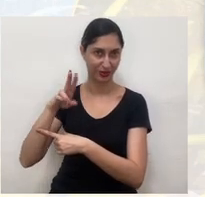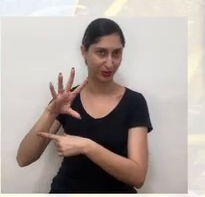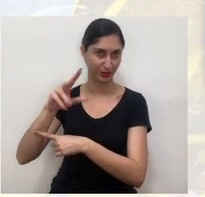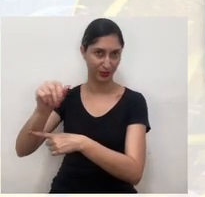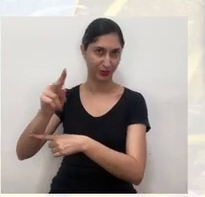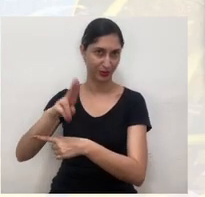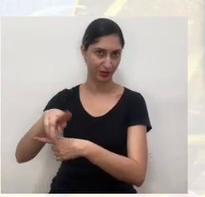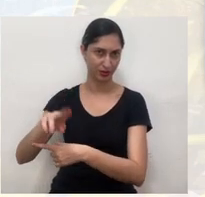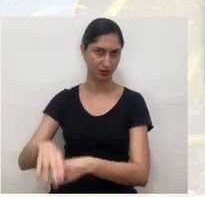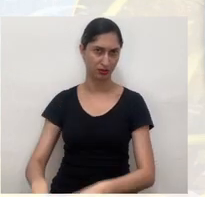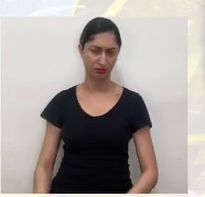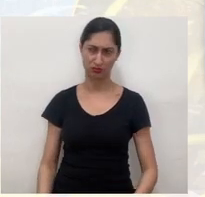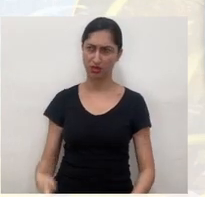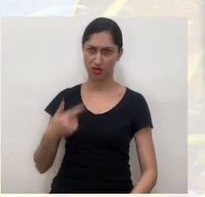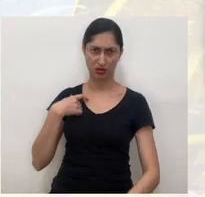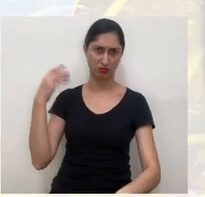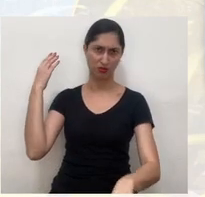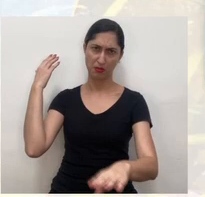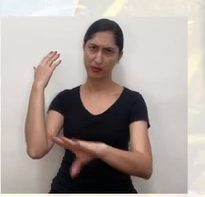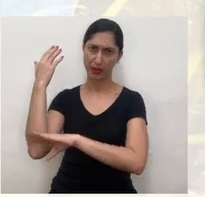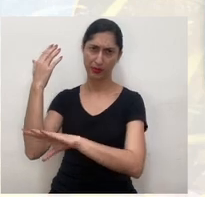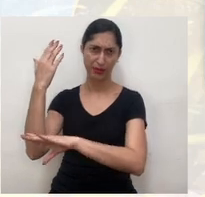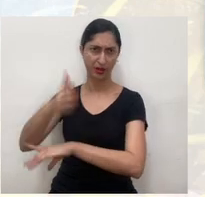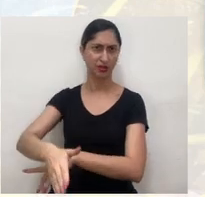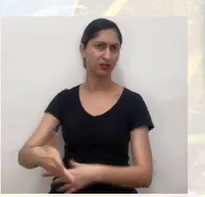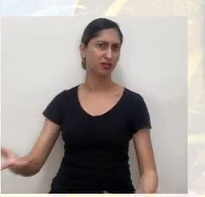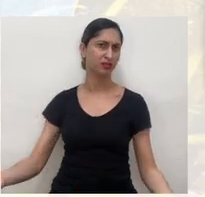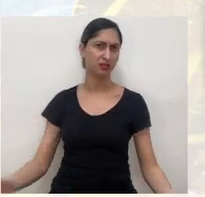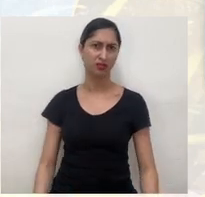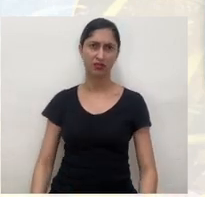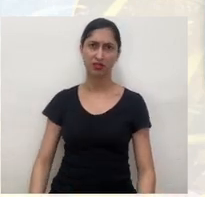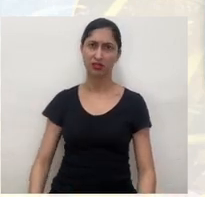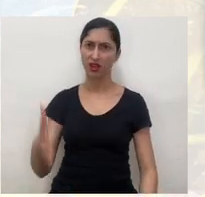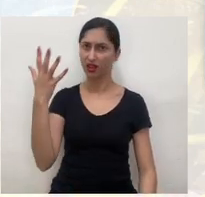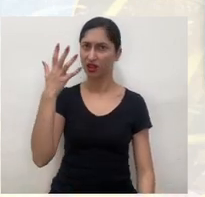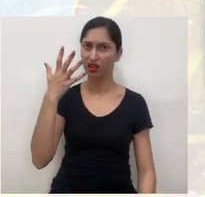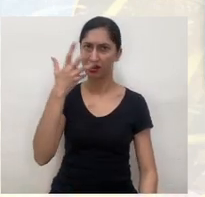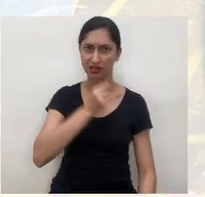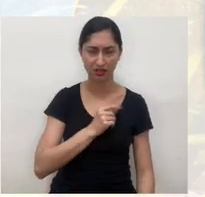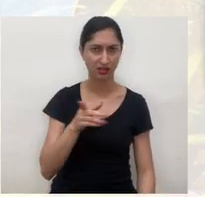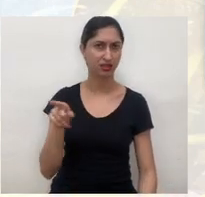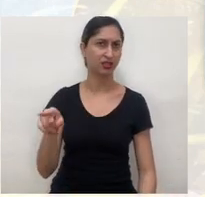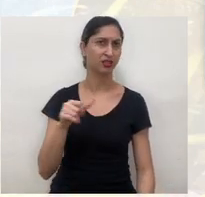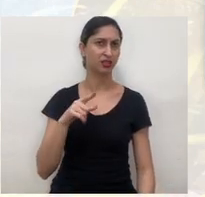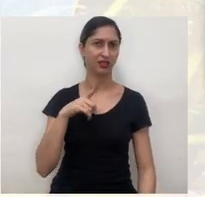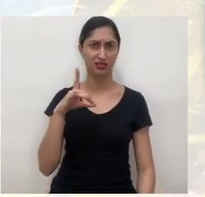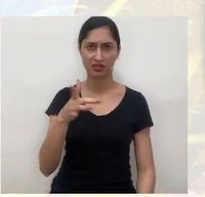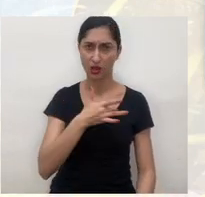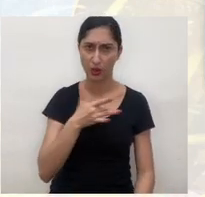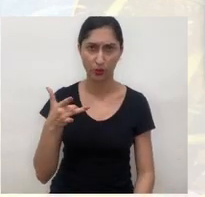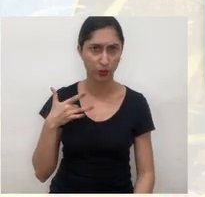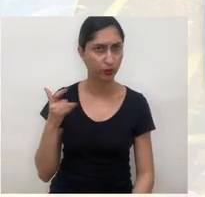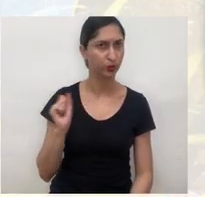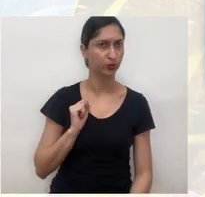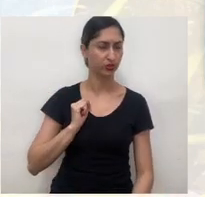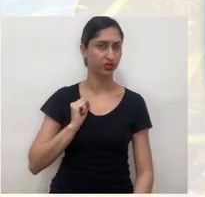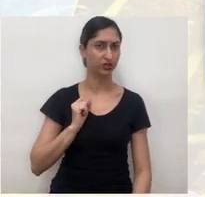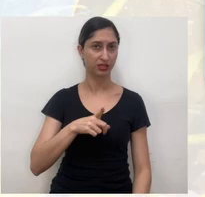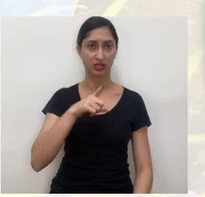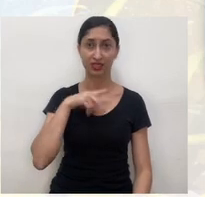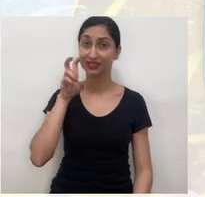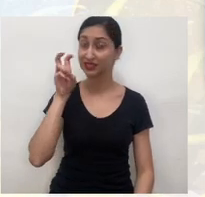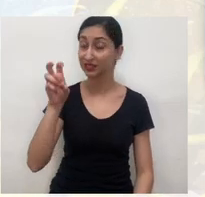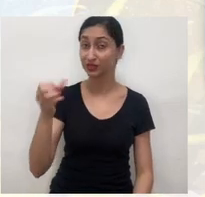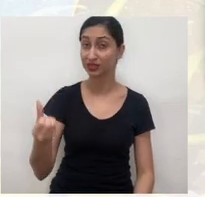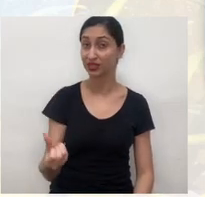lá e derrubava aquilo lá. A Bismarckia está linda, ultra saudável, tem 5, 6 metros de altura, não